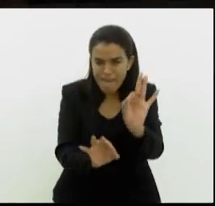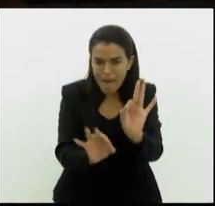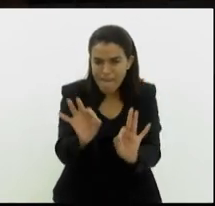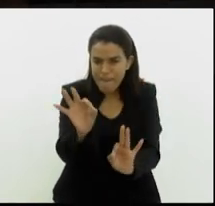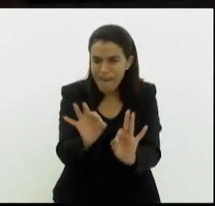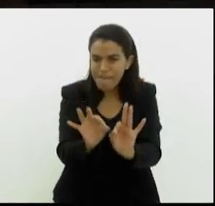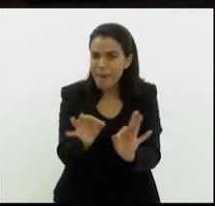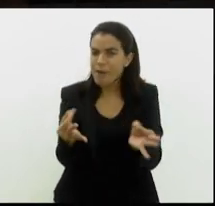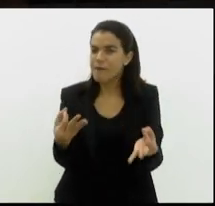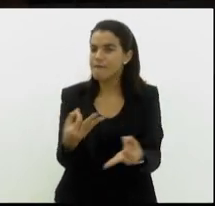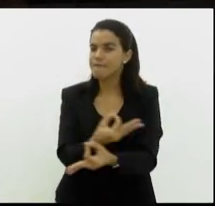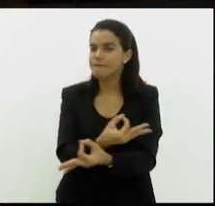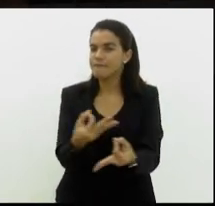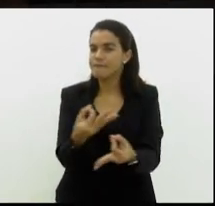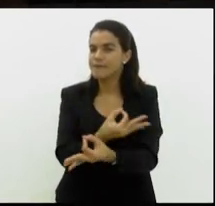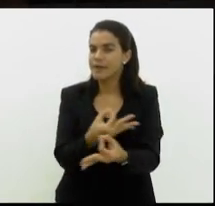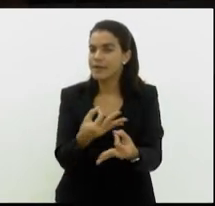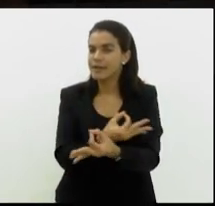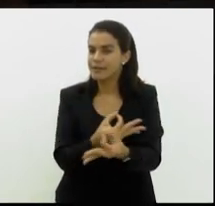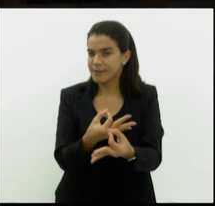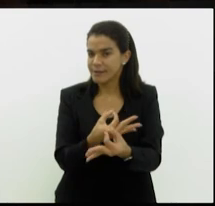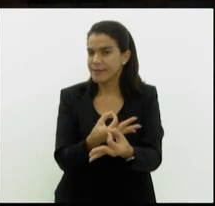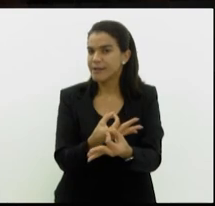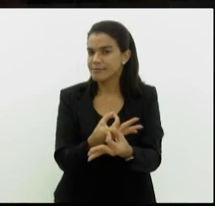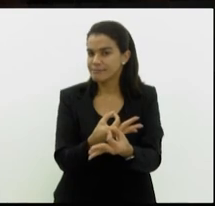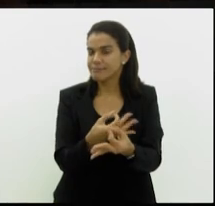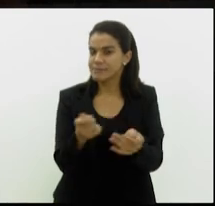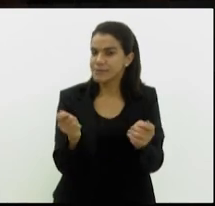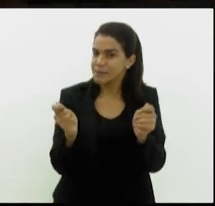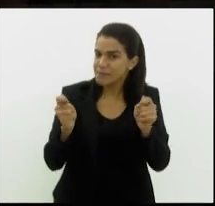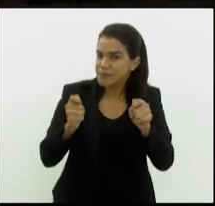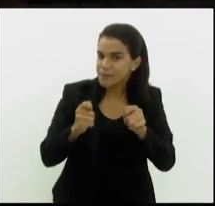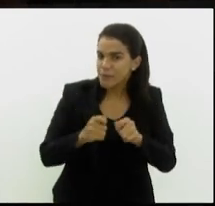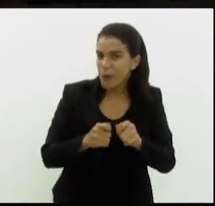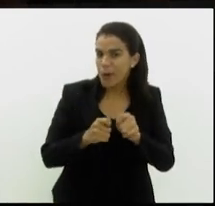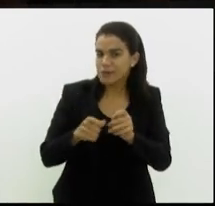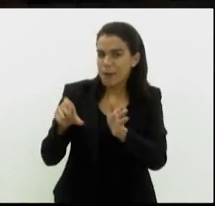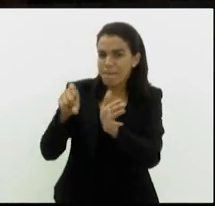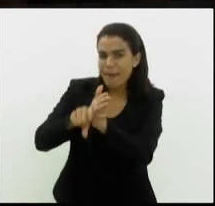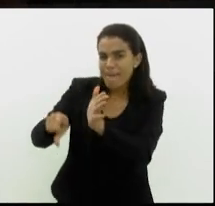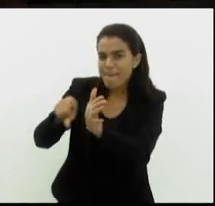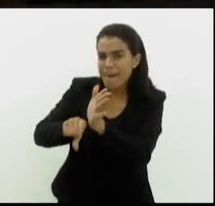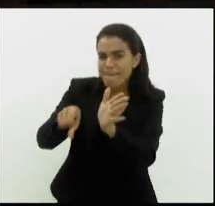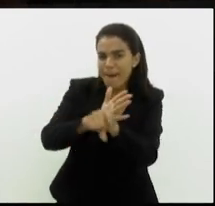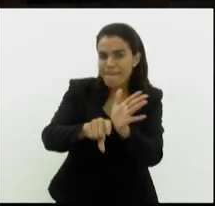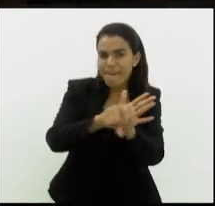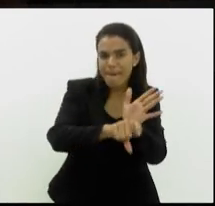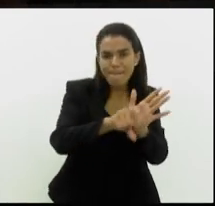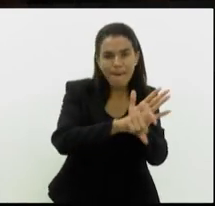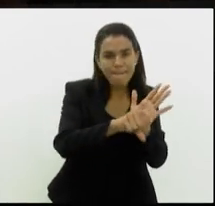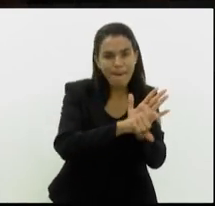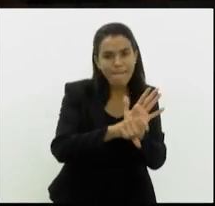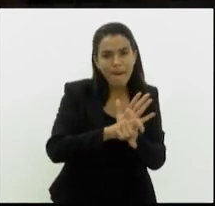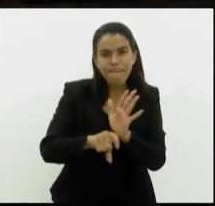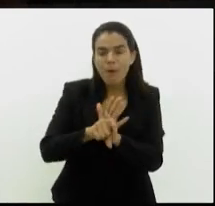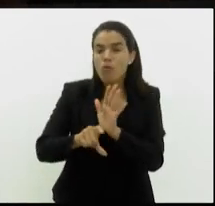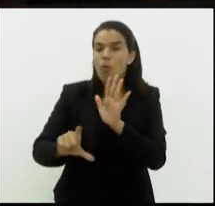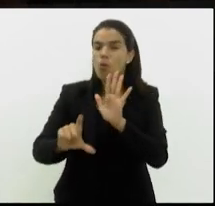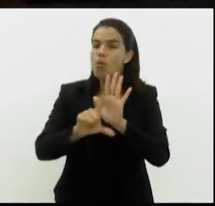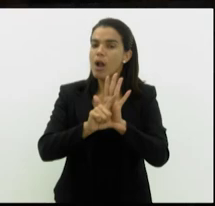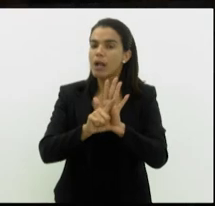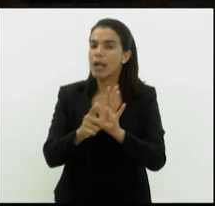encorpada, que possa permitir as devidas cobranças, que seja uma lei